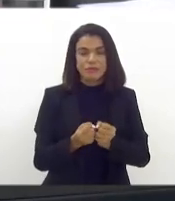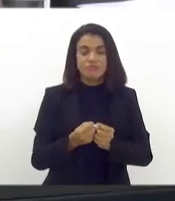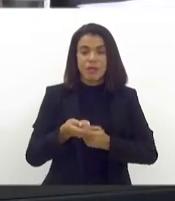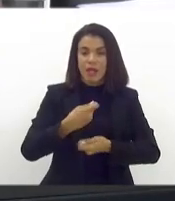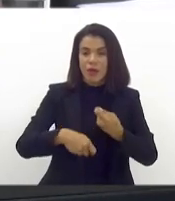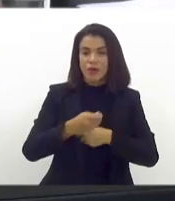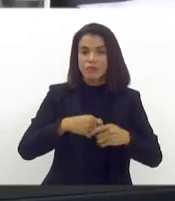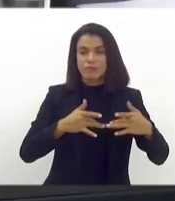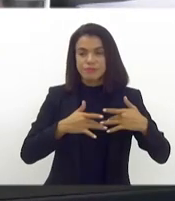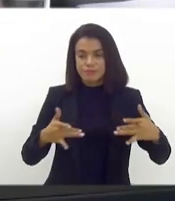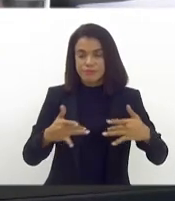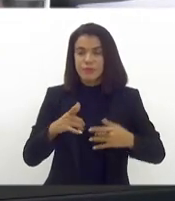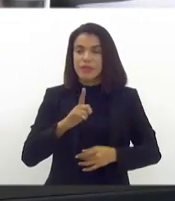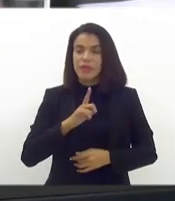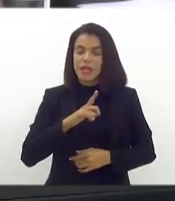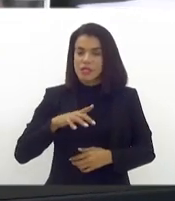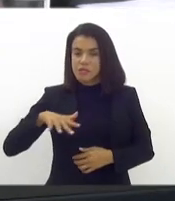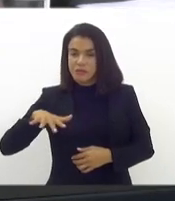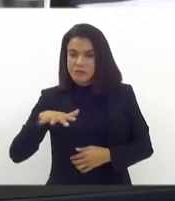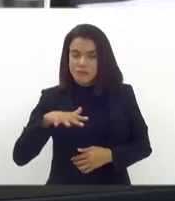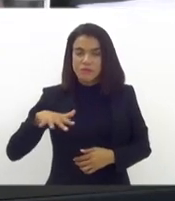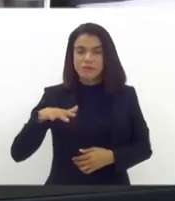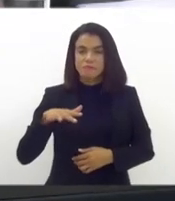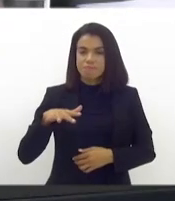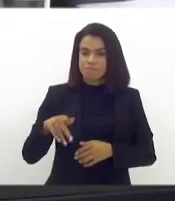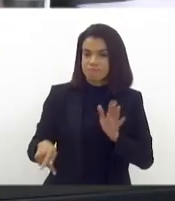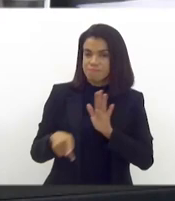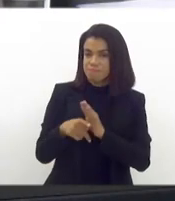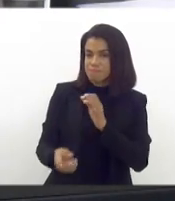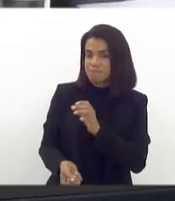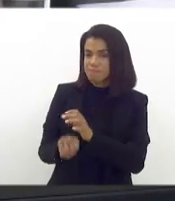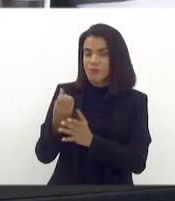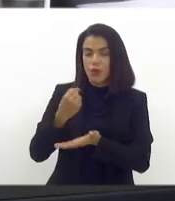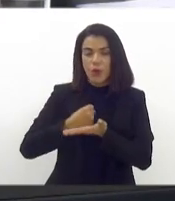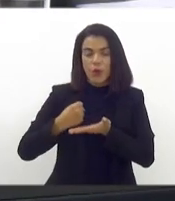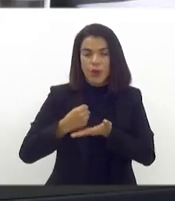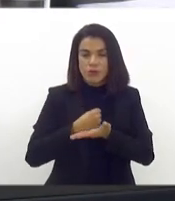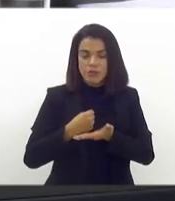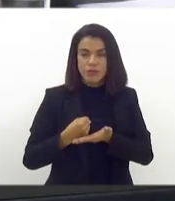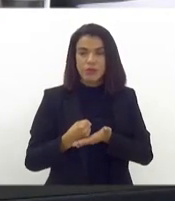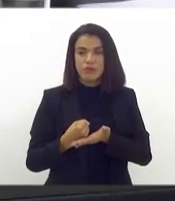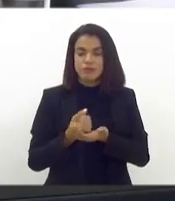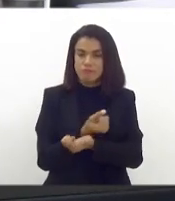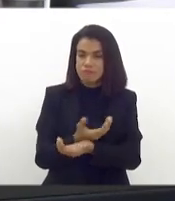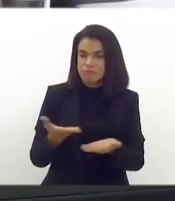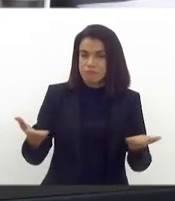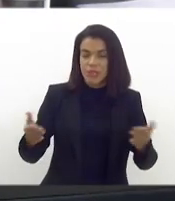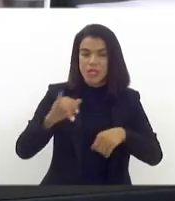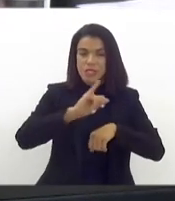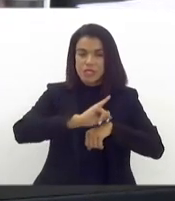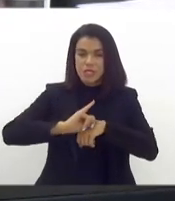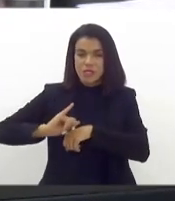solidária, ter espaços que são originários de concessões para a exposição e venda